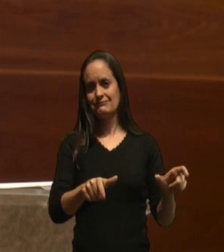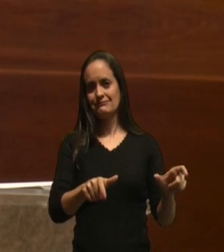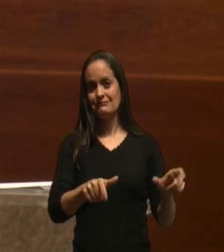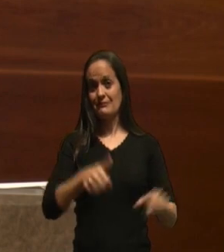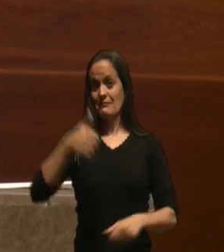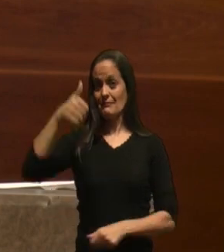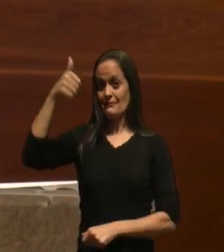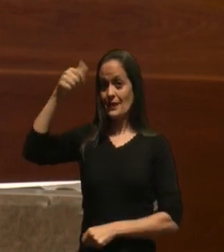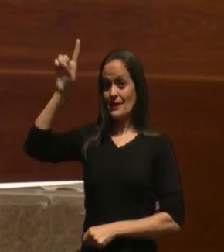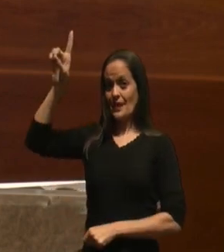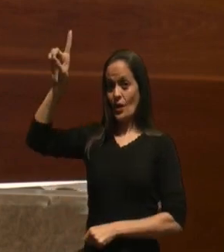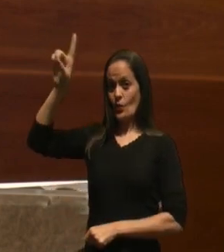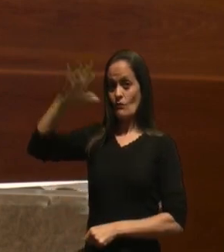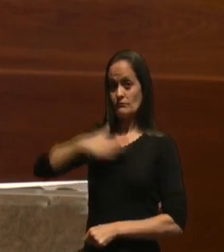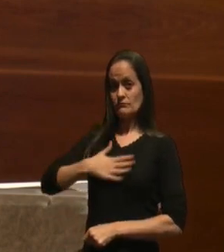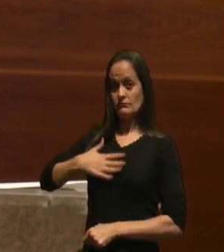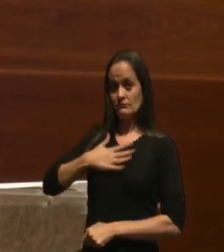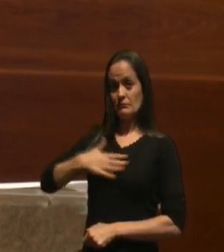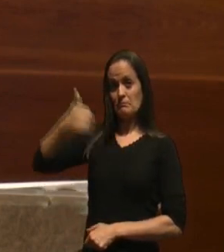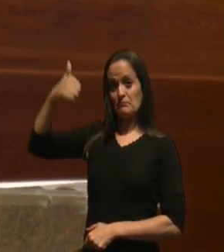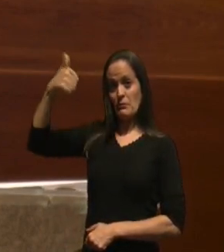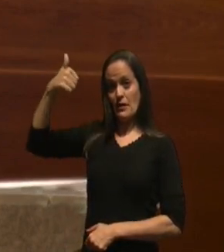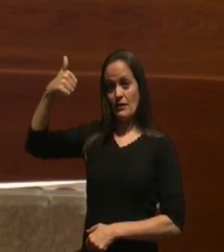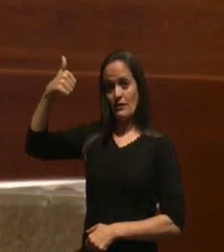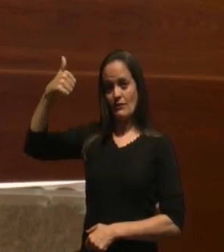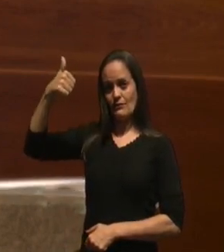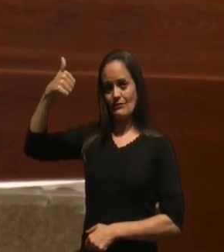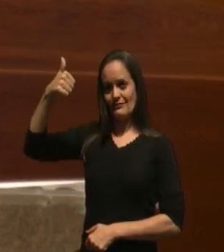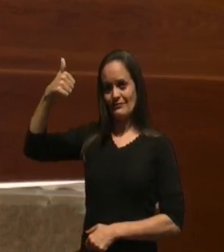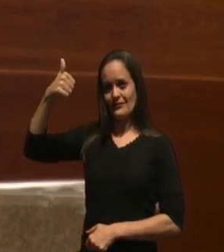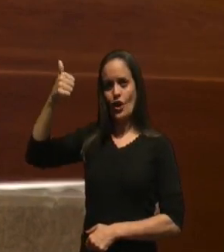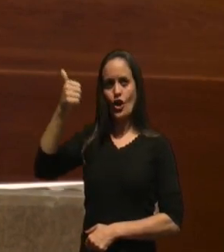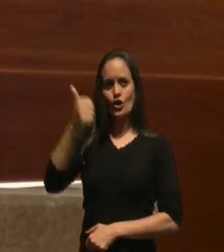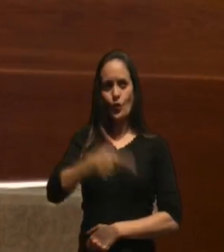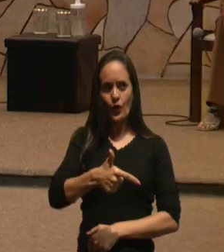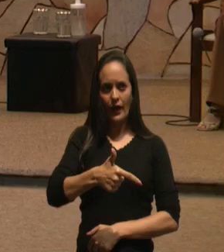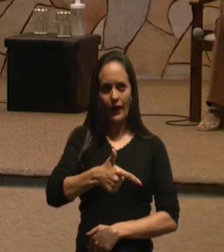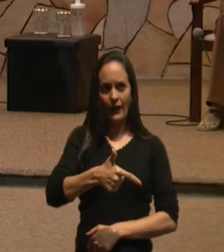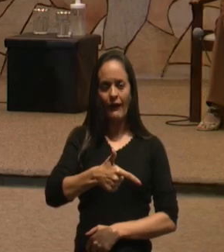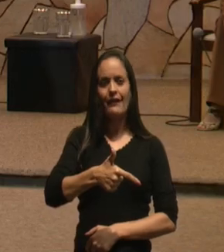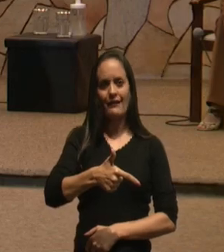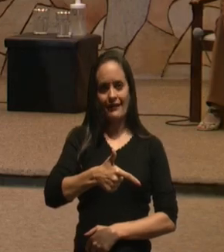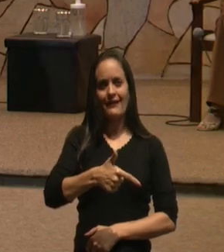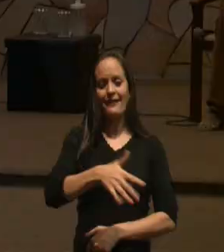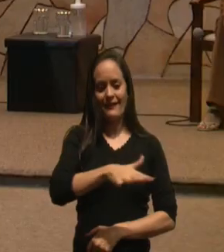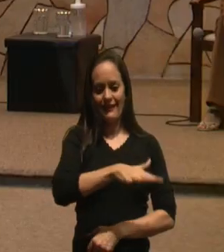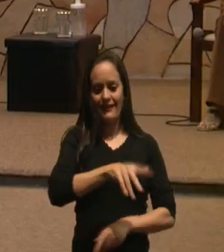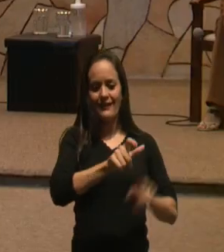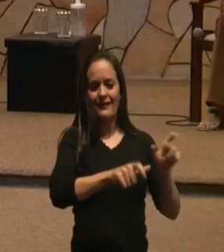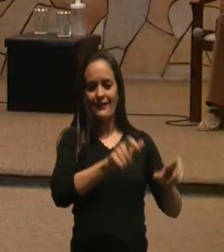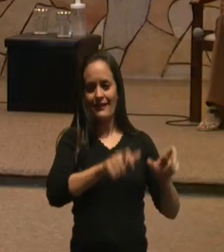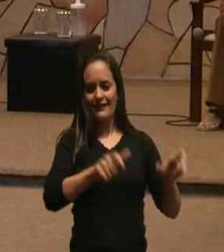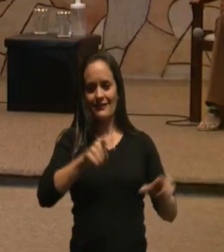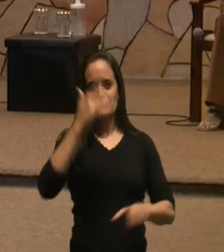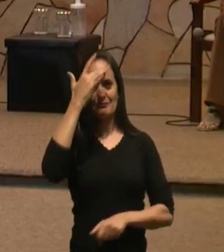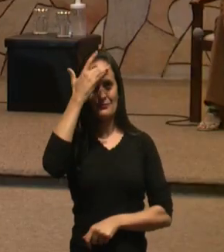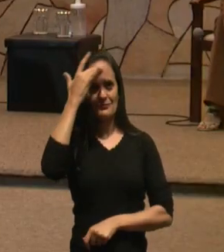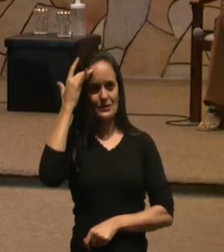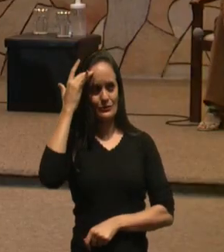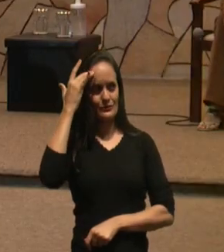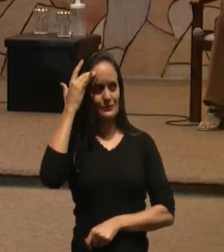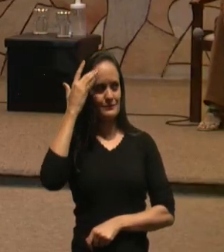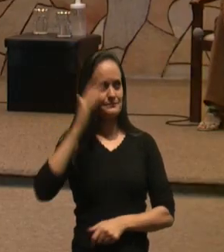É interessante que o mensageiro que foi chamar Micaías, convocar Micaías para estar presente ali naquela